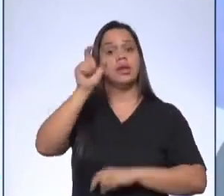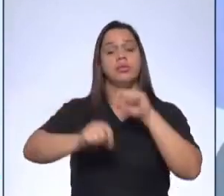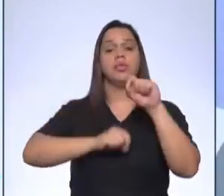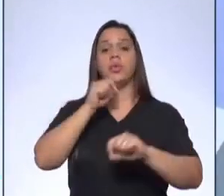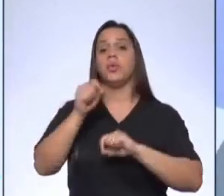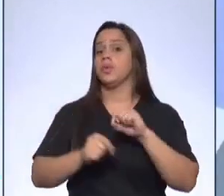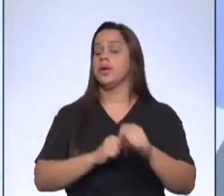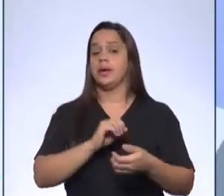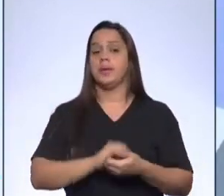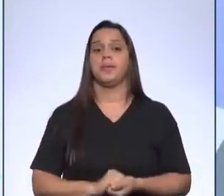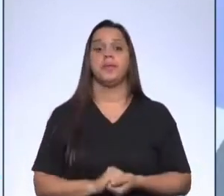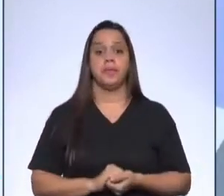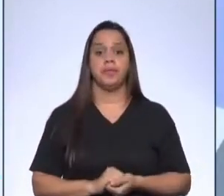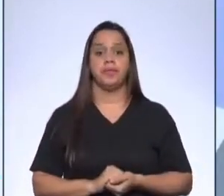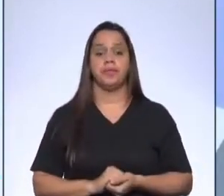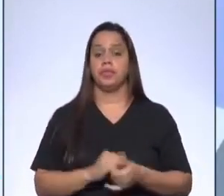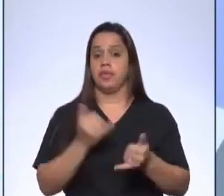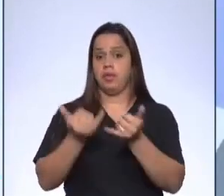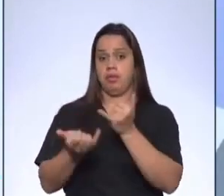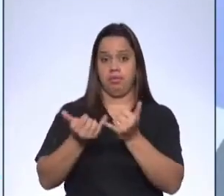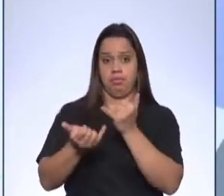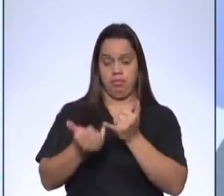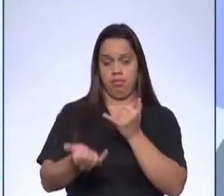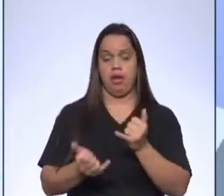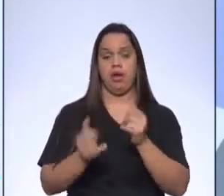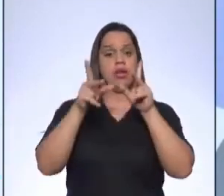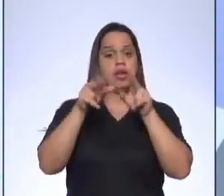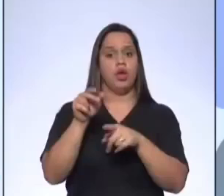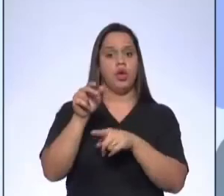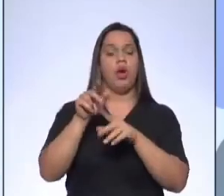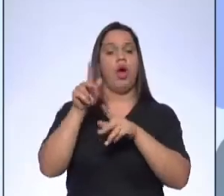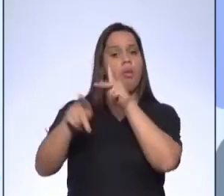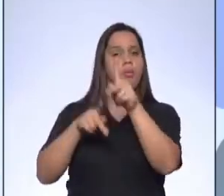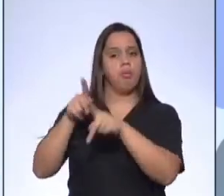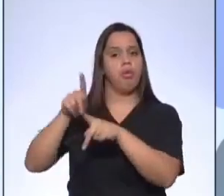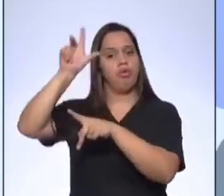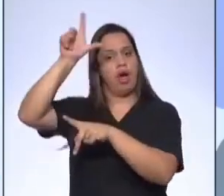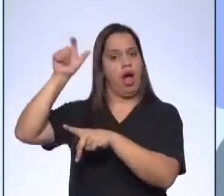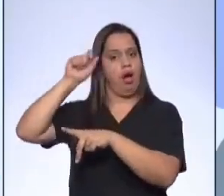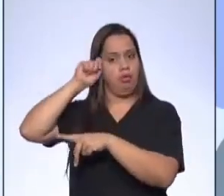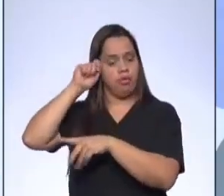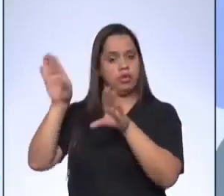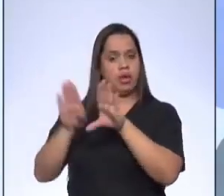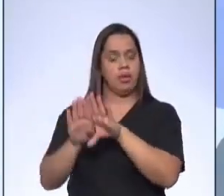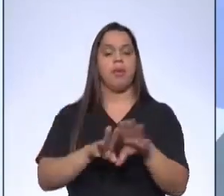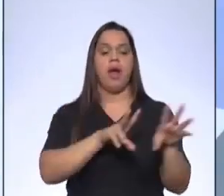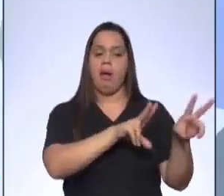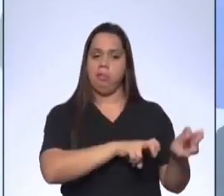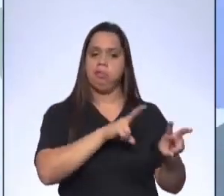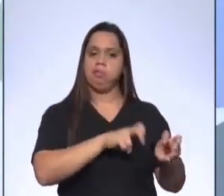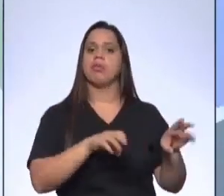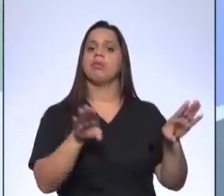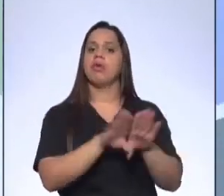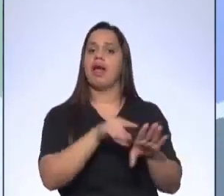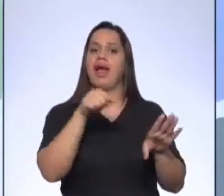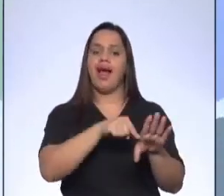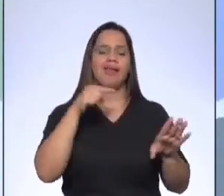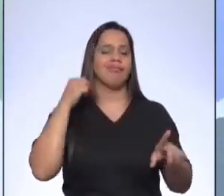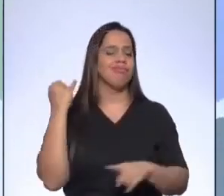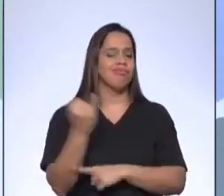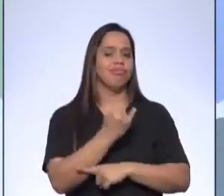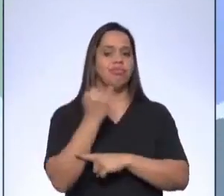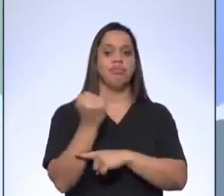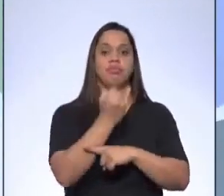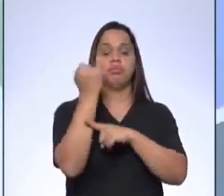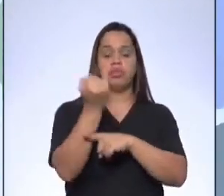que, de semelhante modo, lá com os africanos, a agricultura é